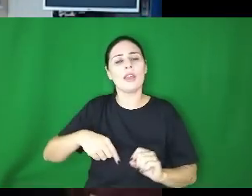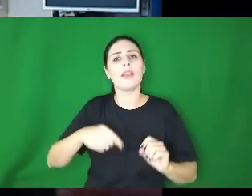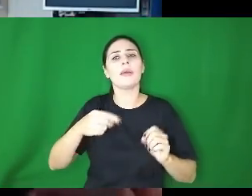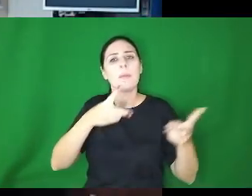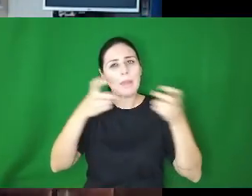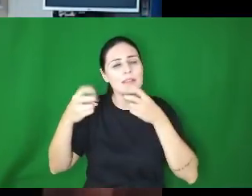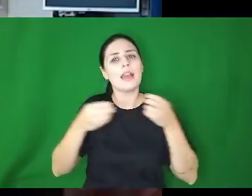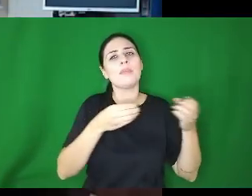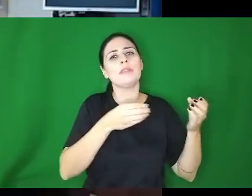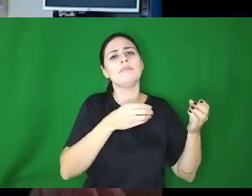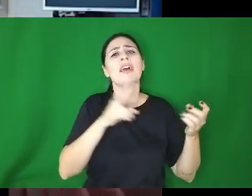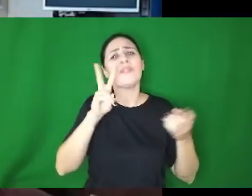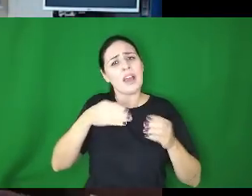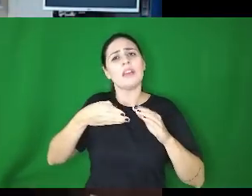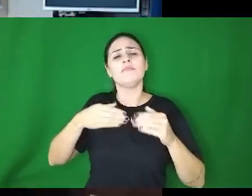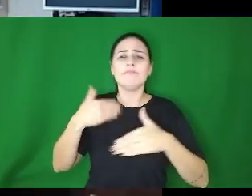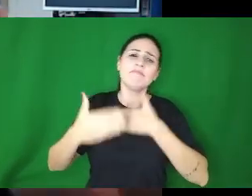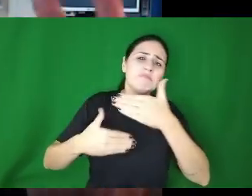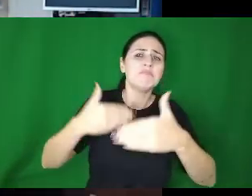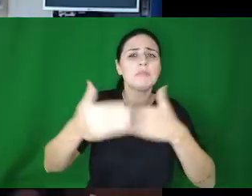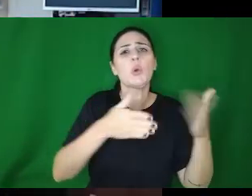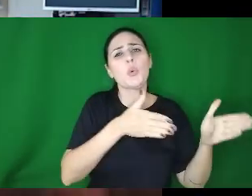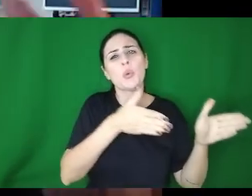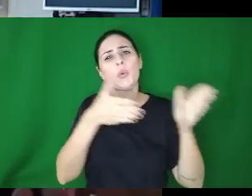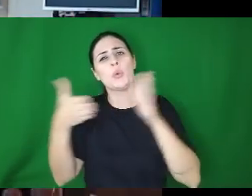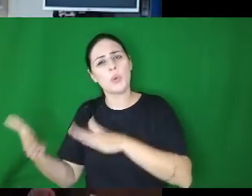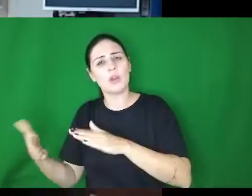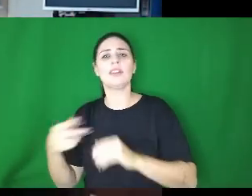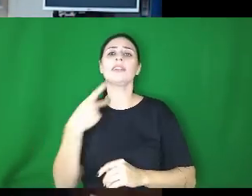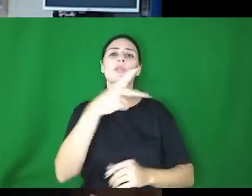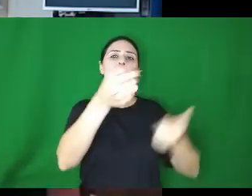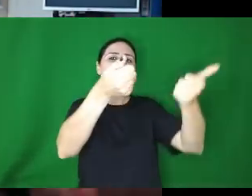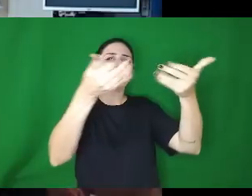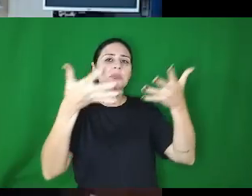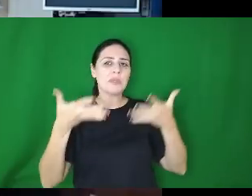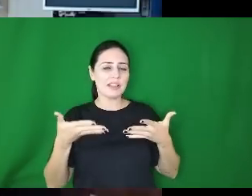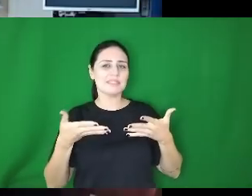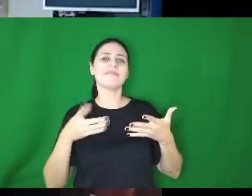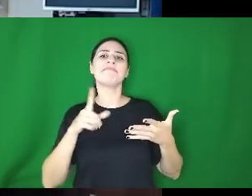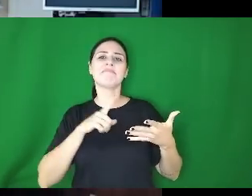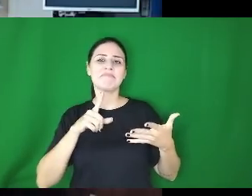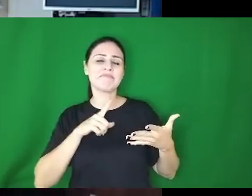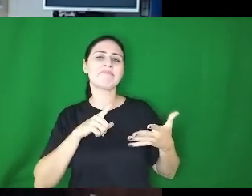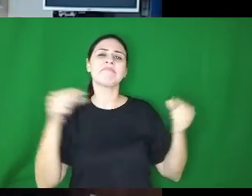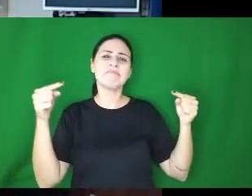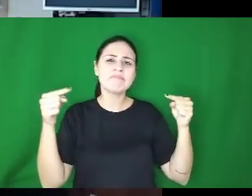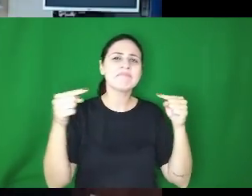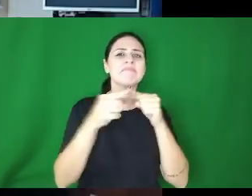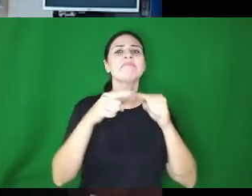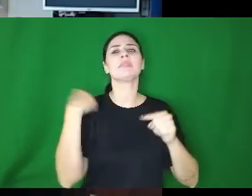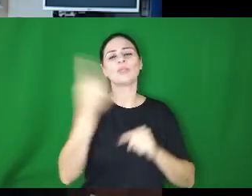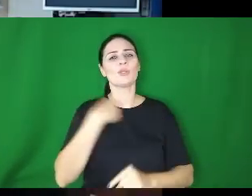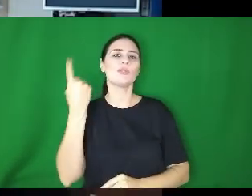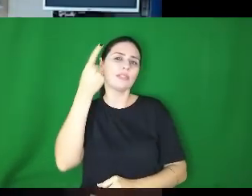profissionais pudessem colaborar nessa reescrita e reorganização do nosso planejamento referencial. E a gente tinha percebido